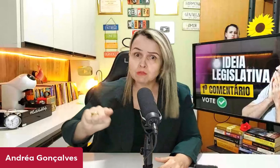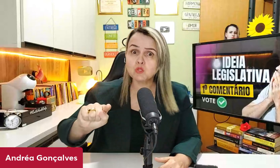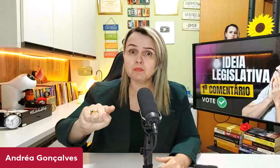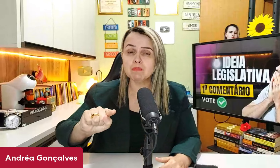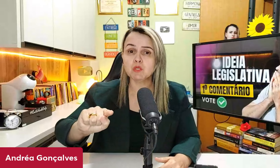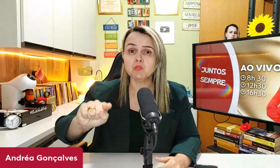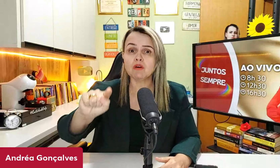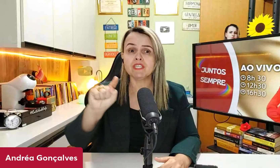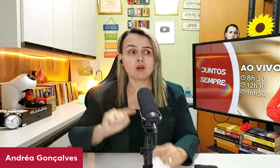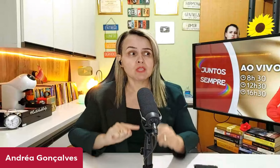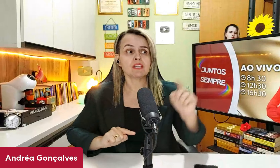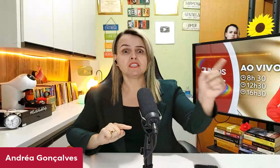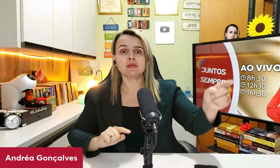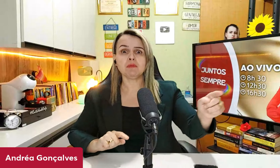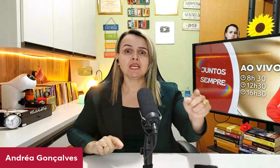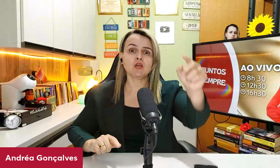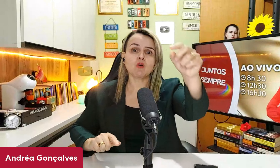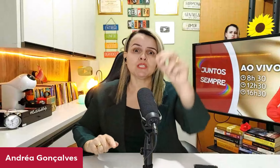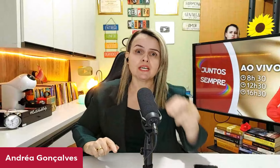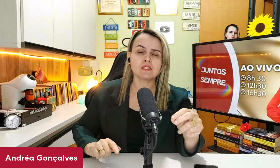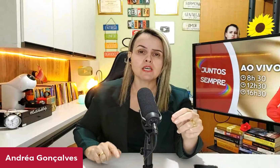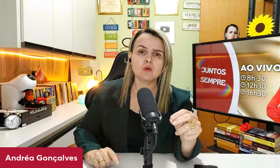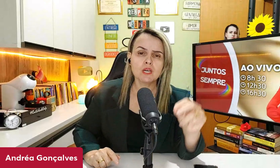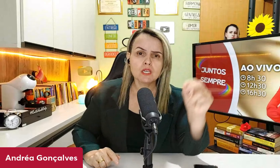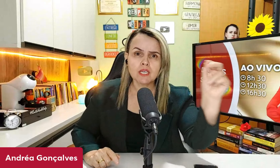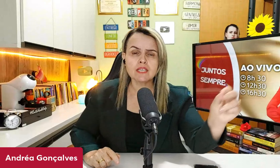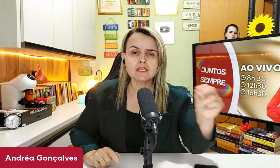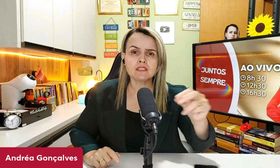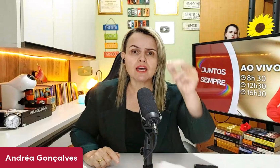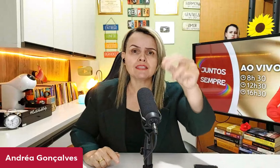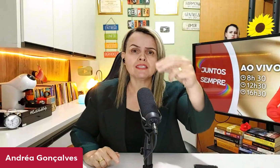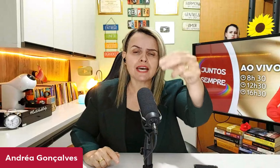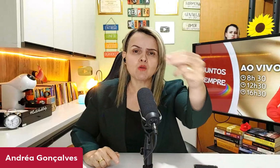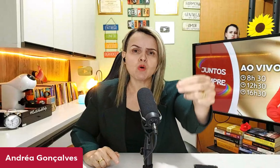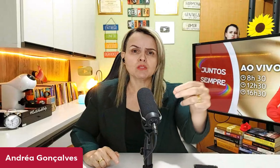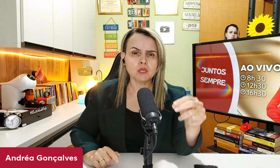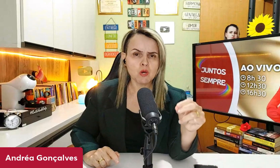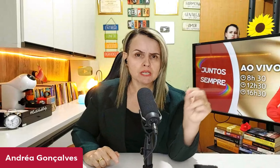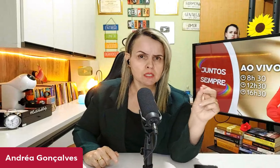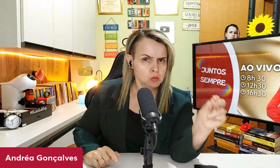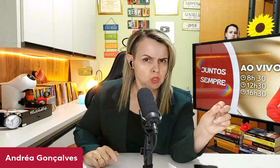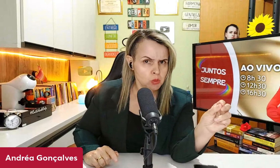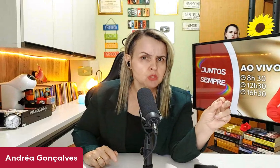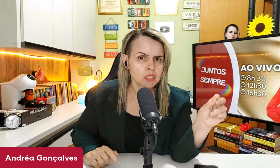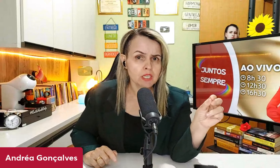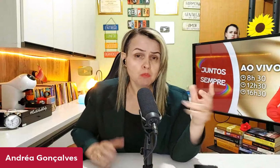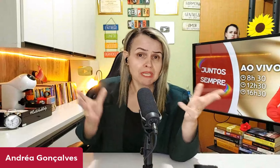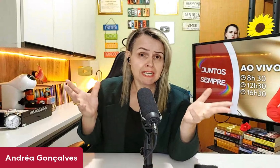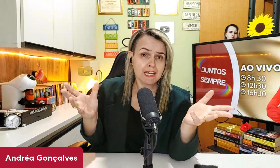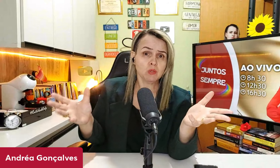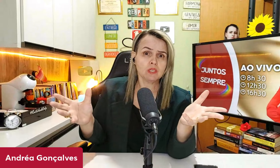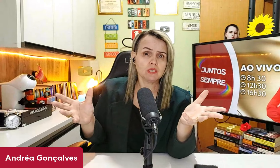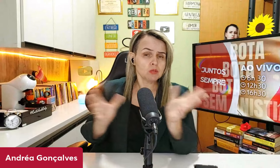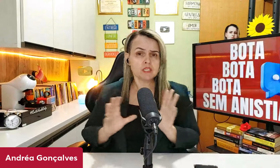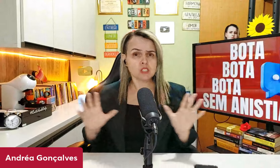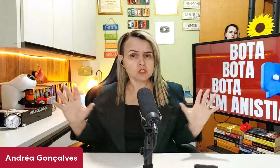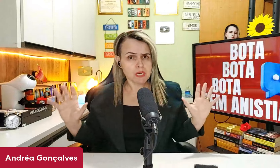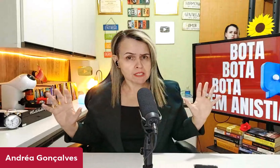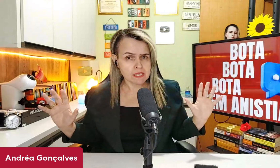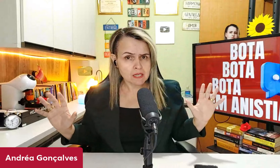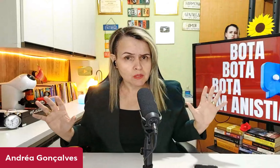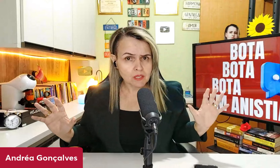plenário do Supremo Tribunal Federal que tá determinando a condenação daqueles que atentaram contra a democracia no dia 8 de janeiro é o plenário não é